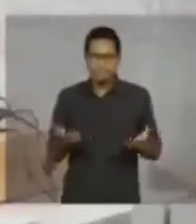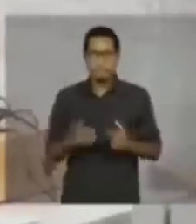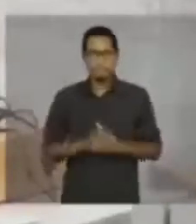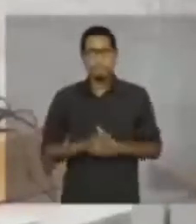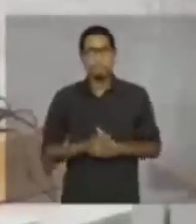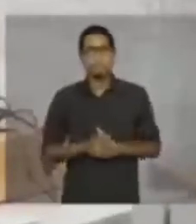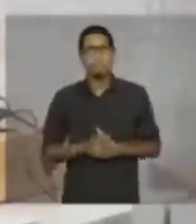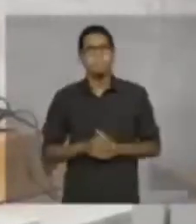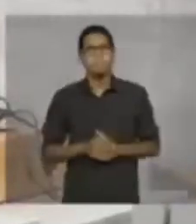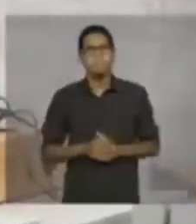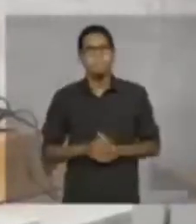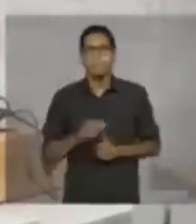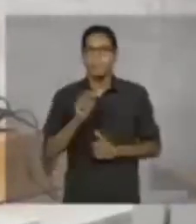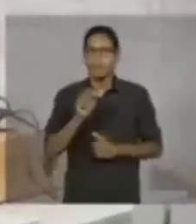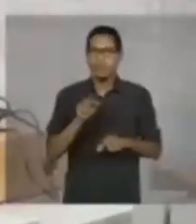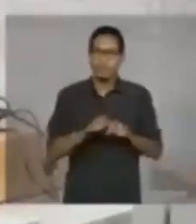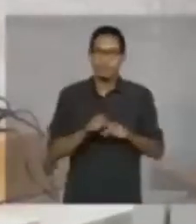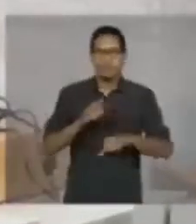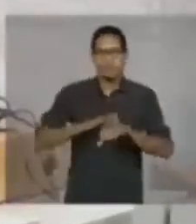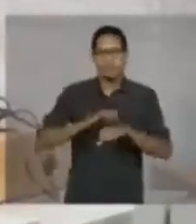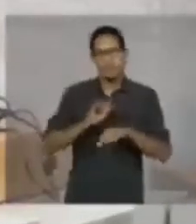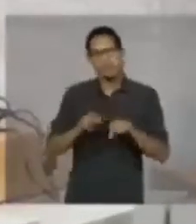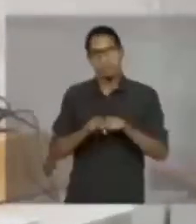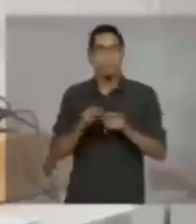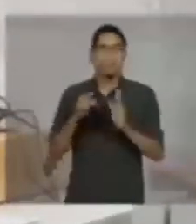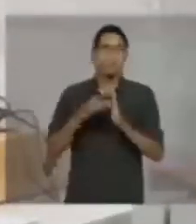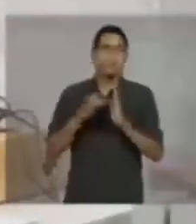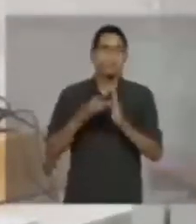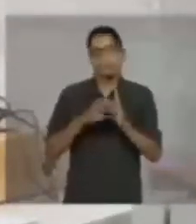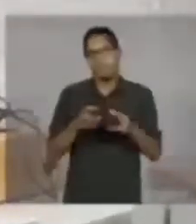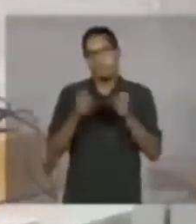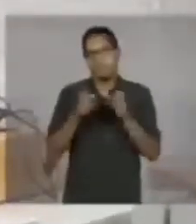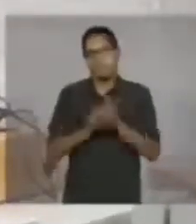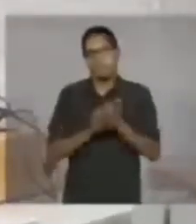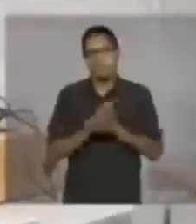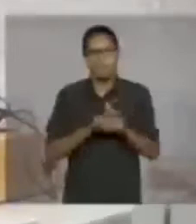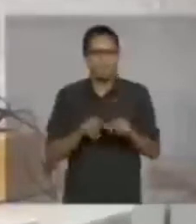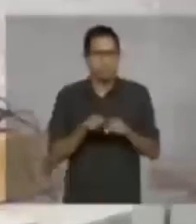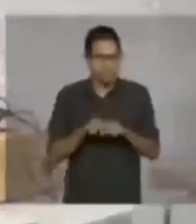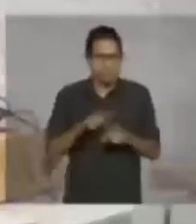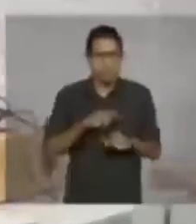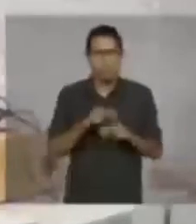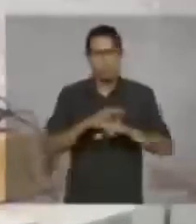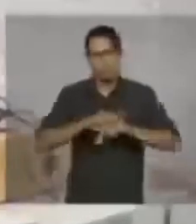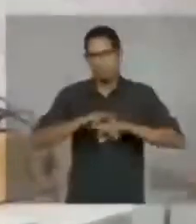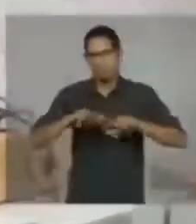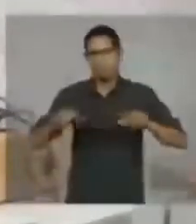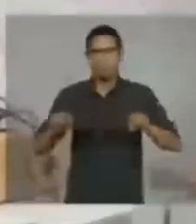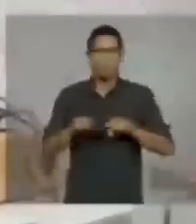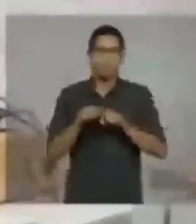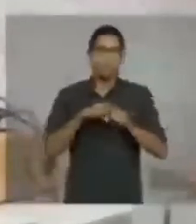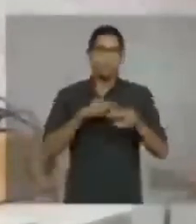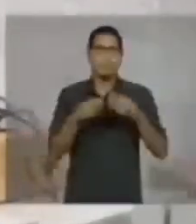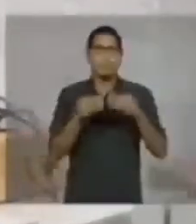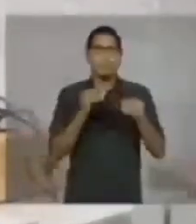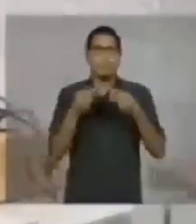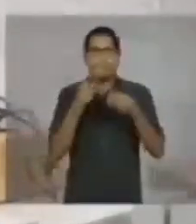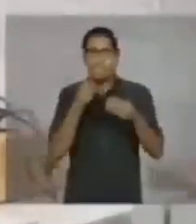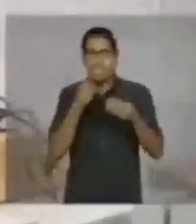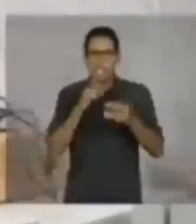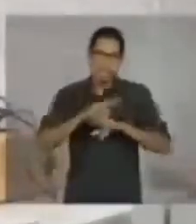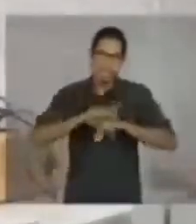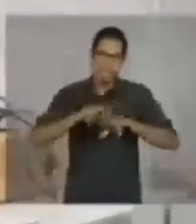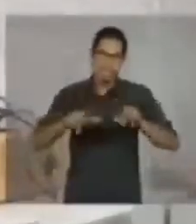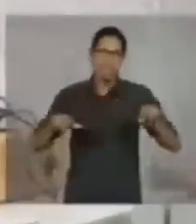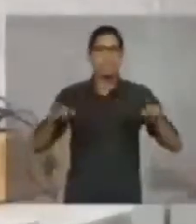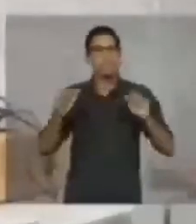nas centrais. Então, as mecanizadas não separam vidro, não dão conta da imensa variedade de materiais plásticos, por exemplo.